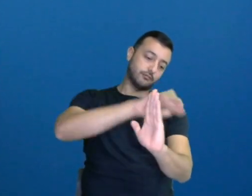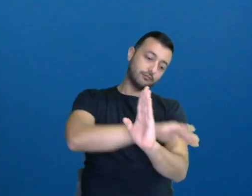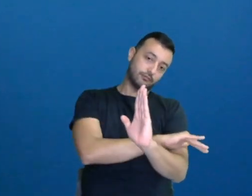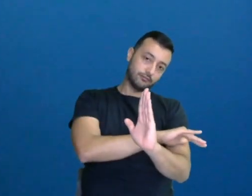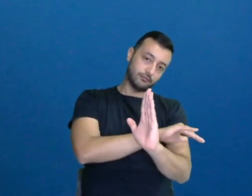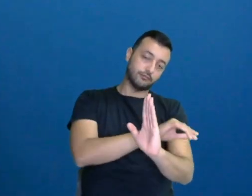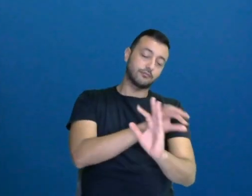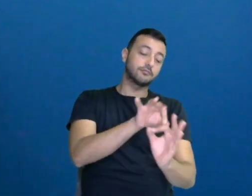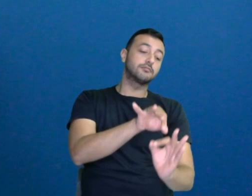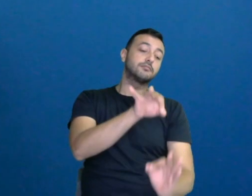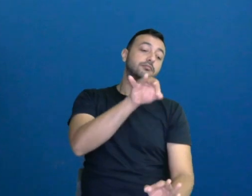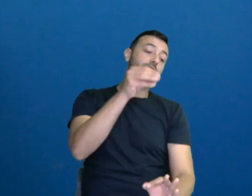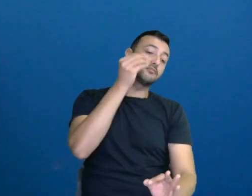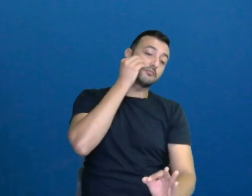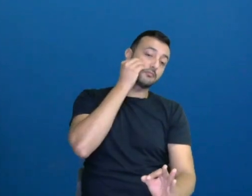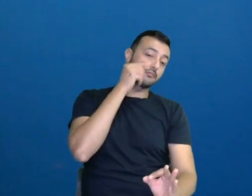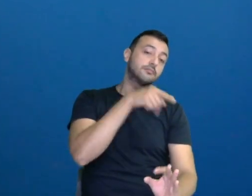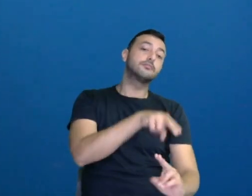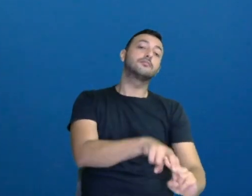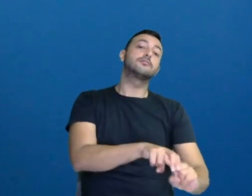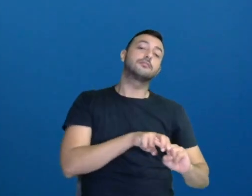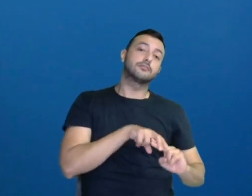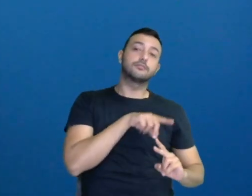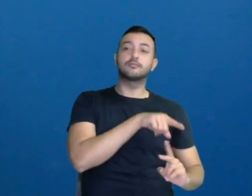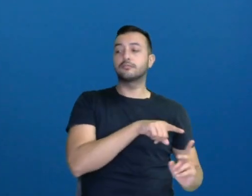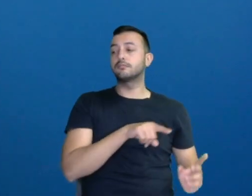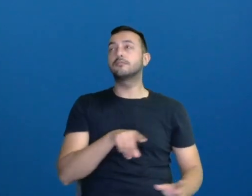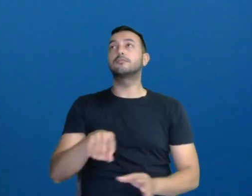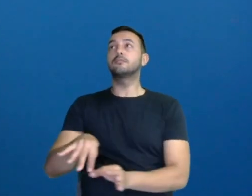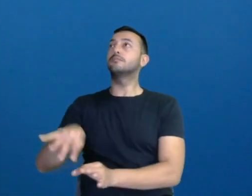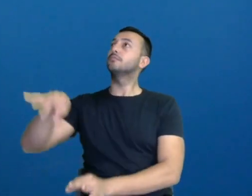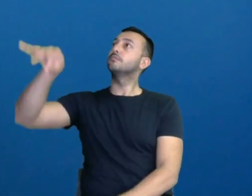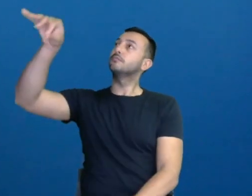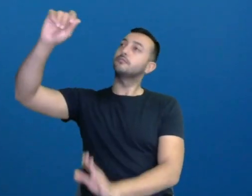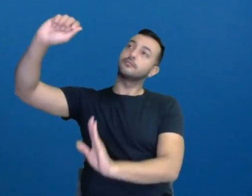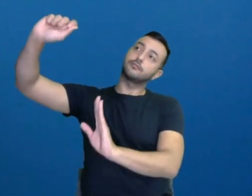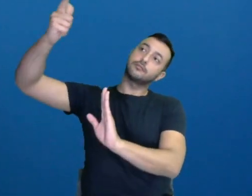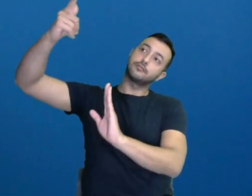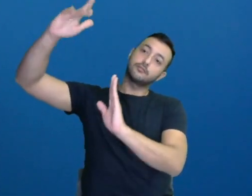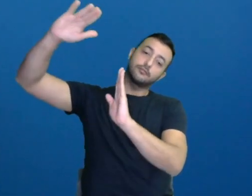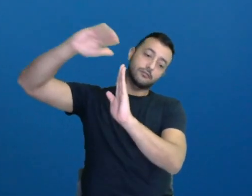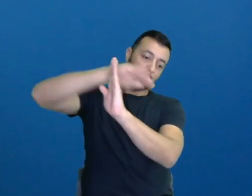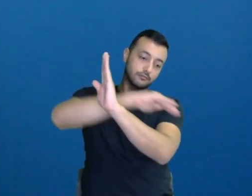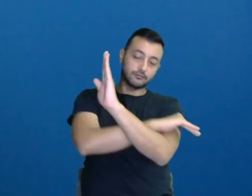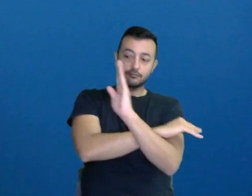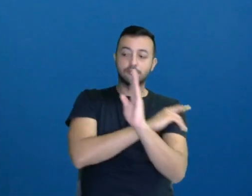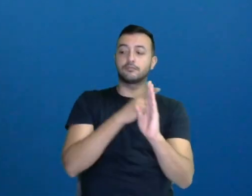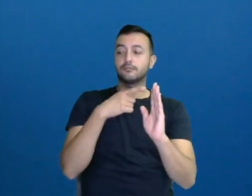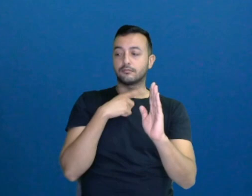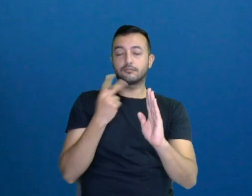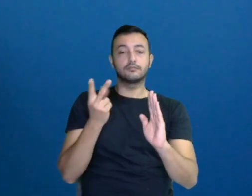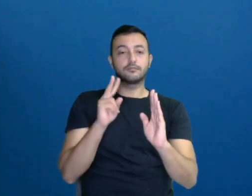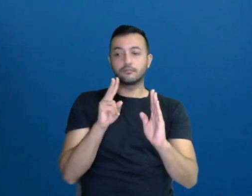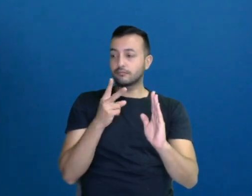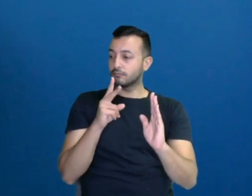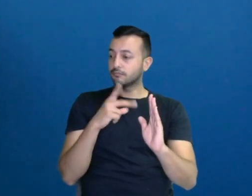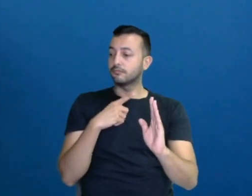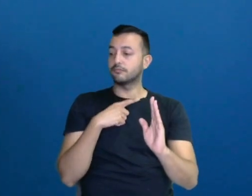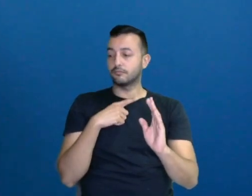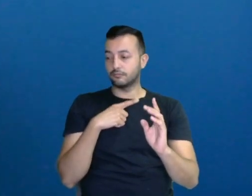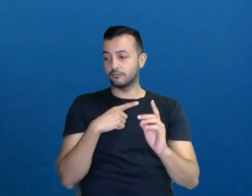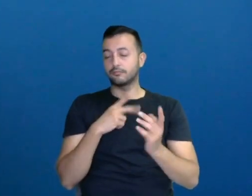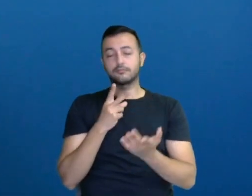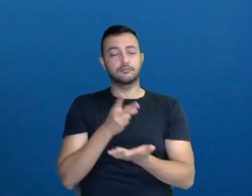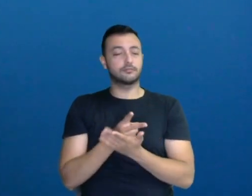do comprimento dessa sombra, dos dois, e da relação que se formou aqui nos dois triângulos, né,